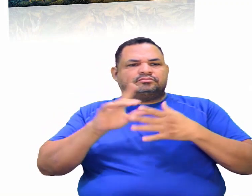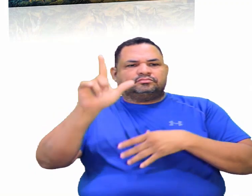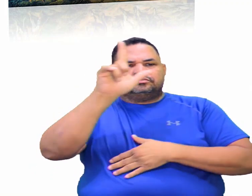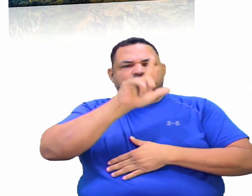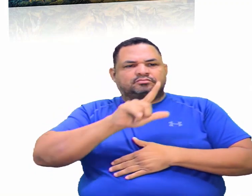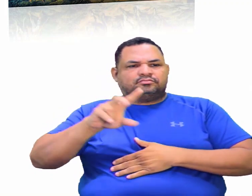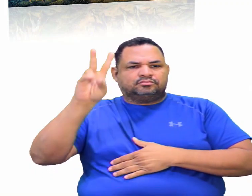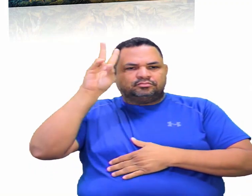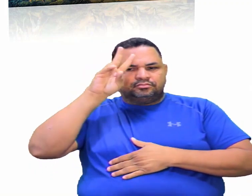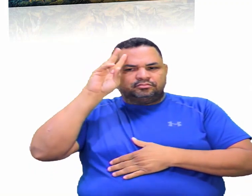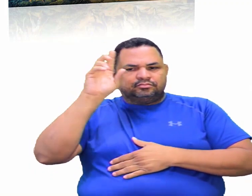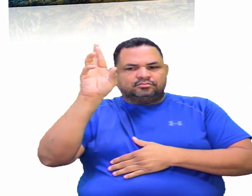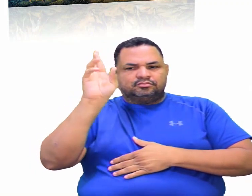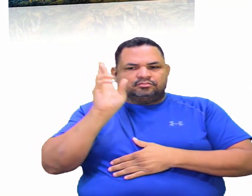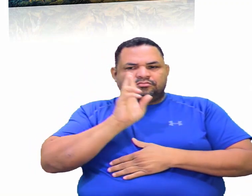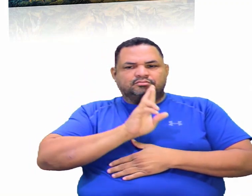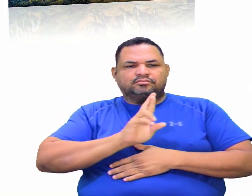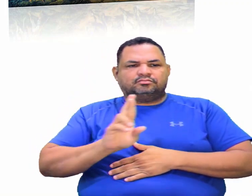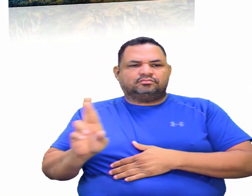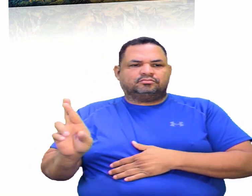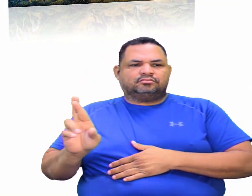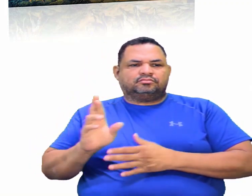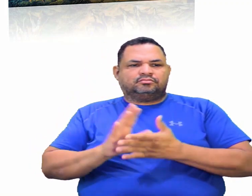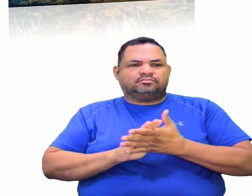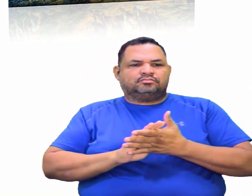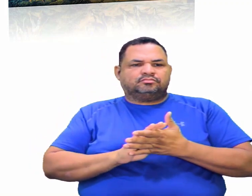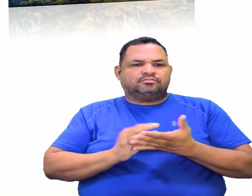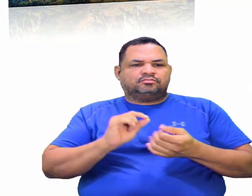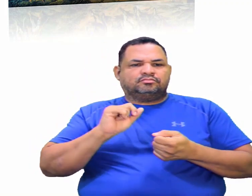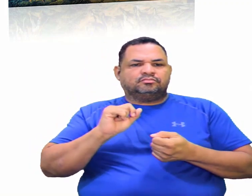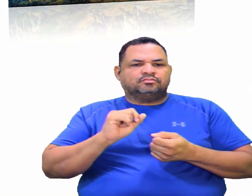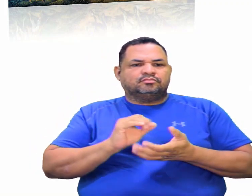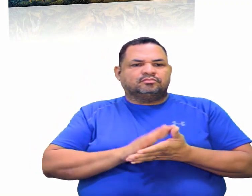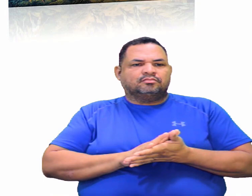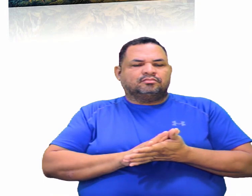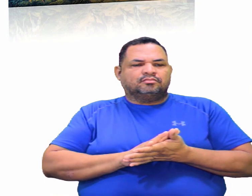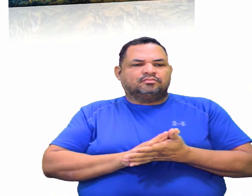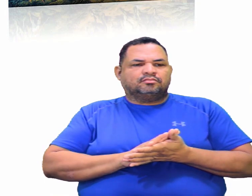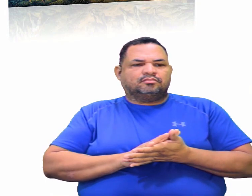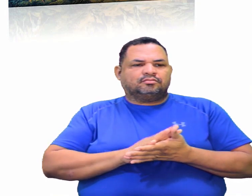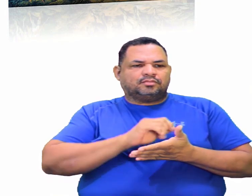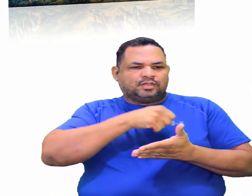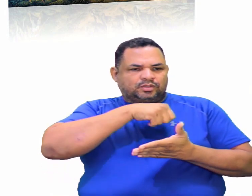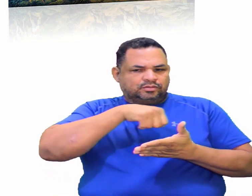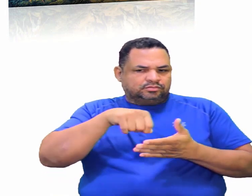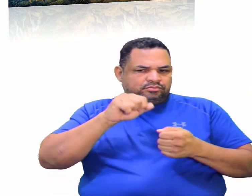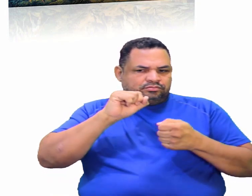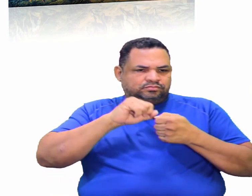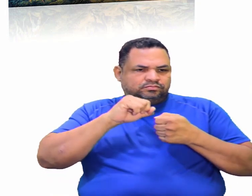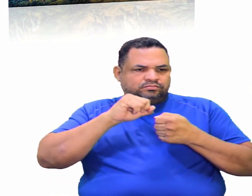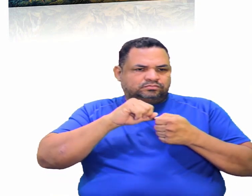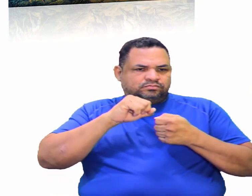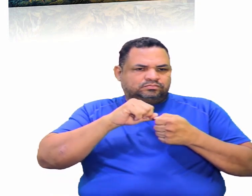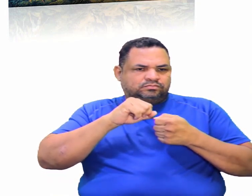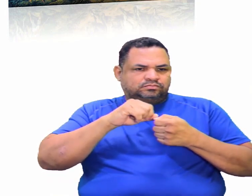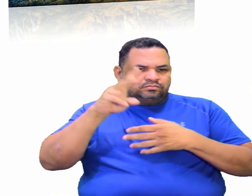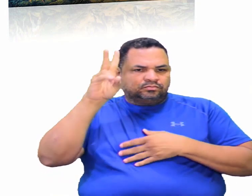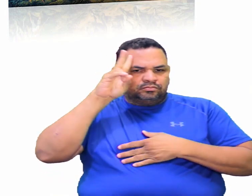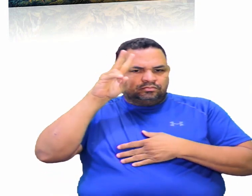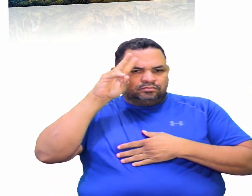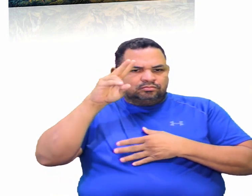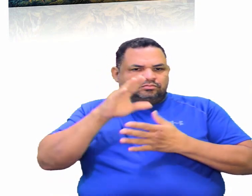de História religiosa o registro eh história política